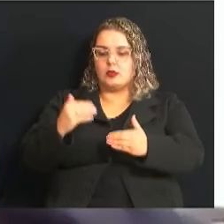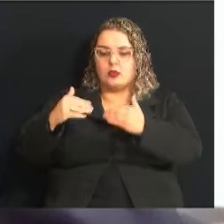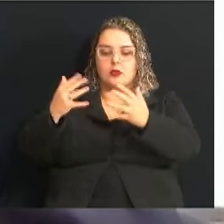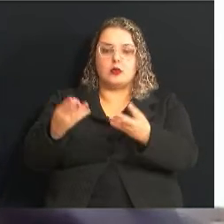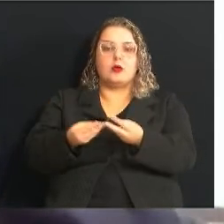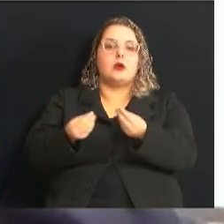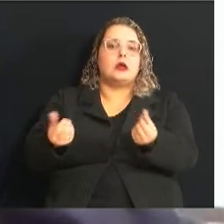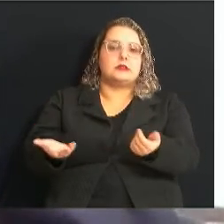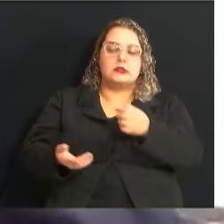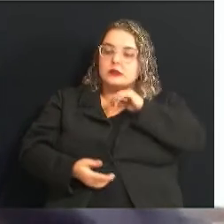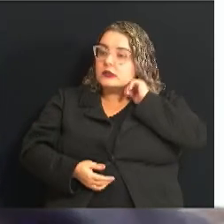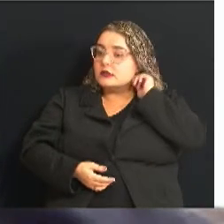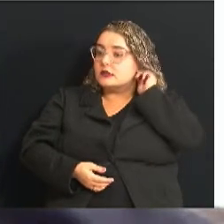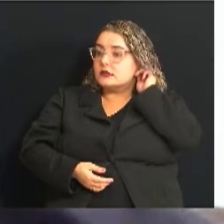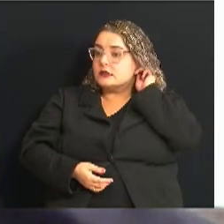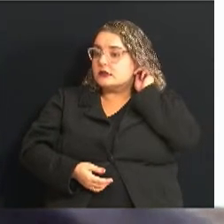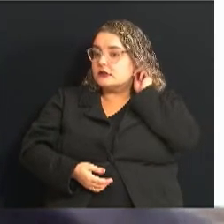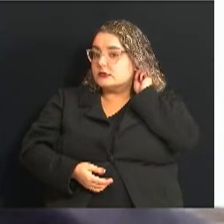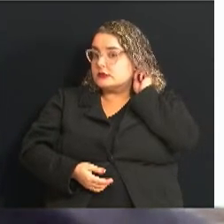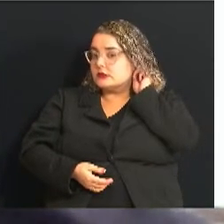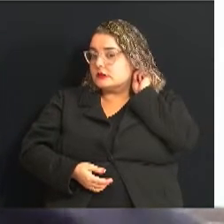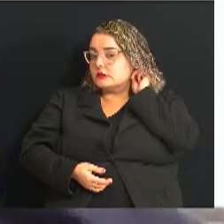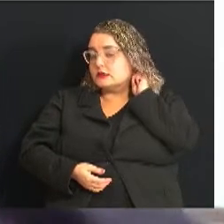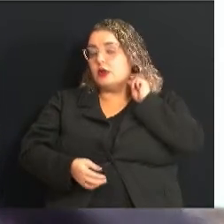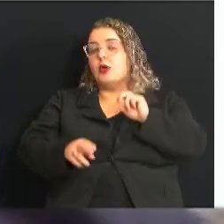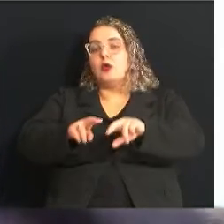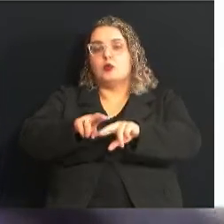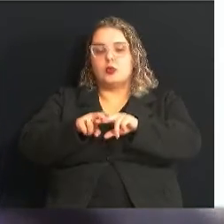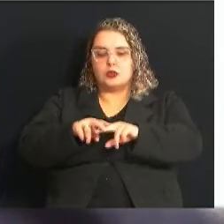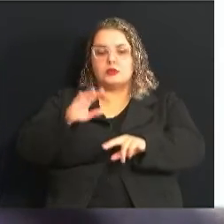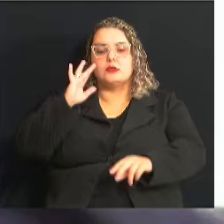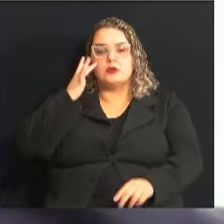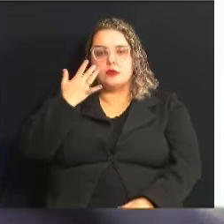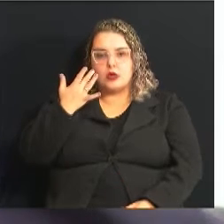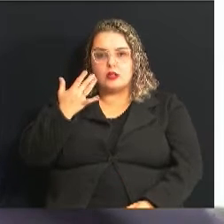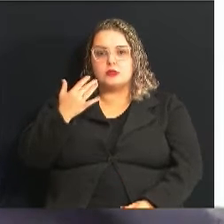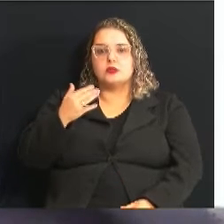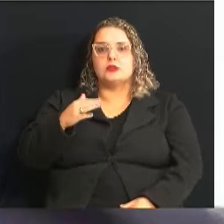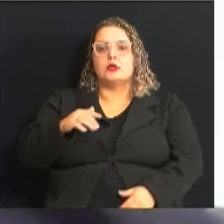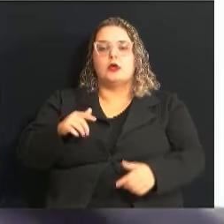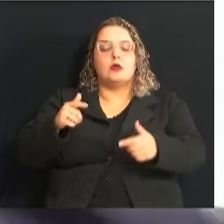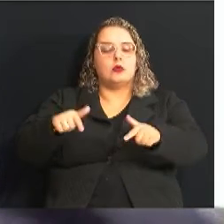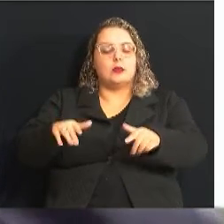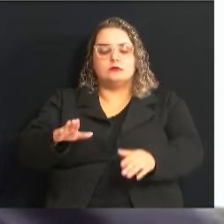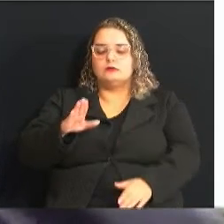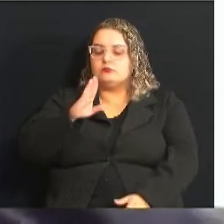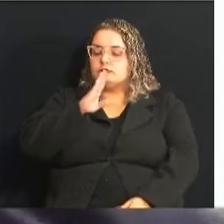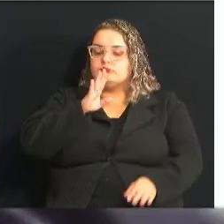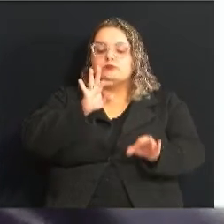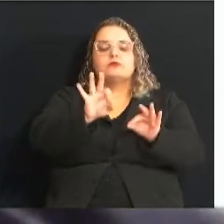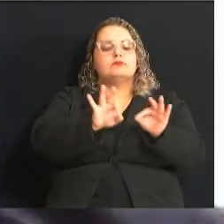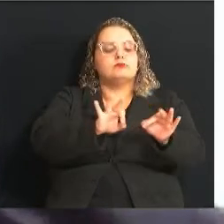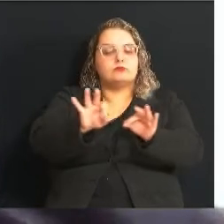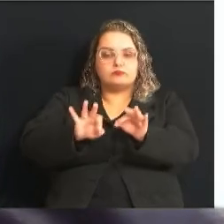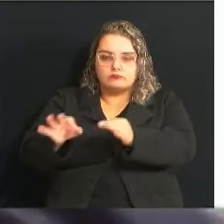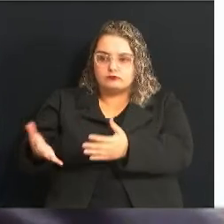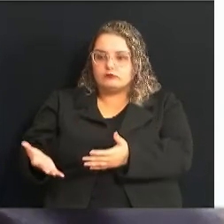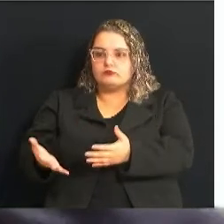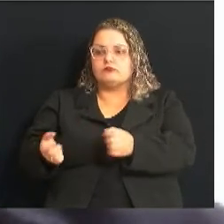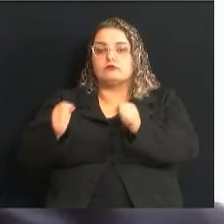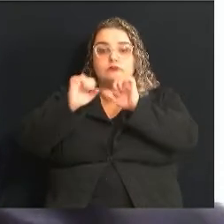né? Por isso que eu acho que tem que ter um ambiente silencioso, organizado,